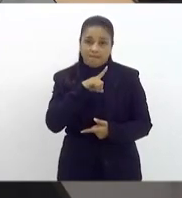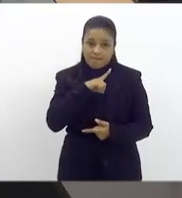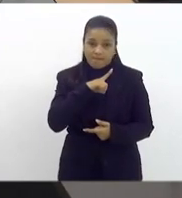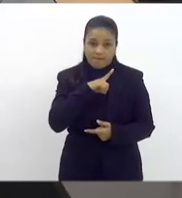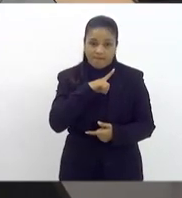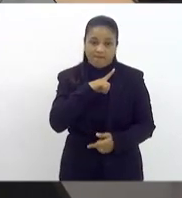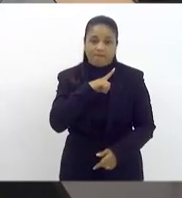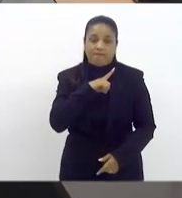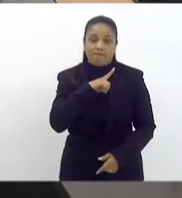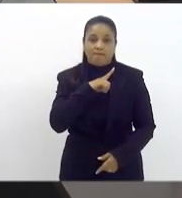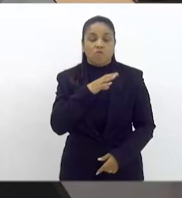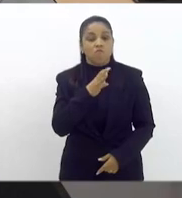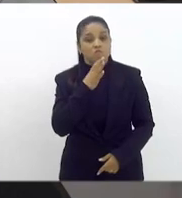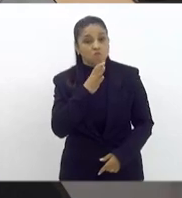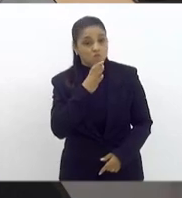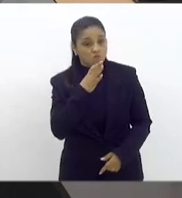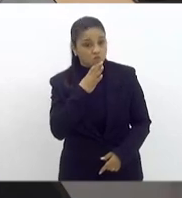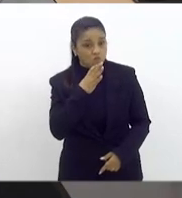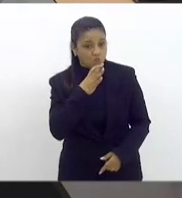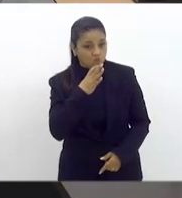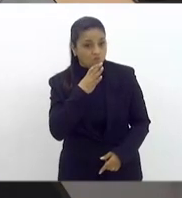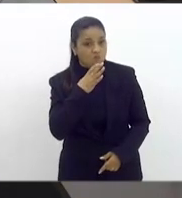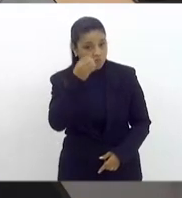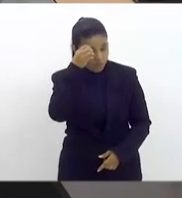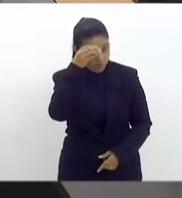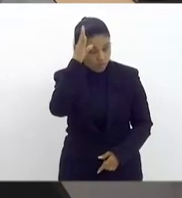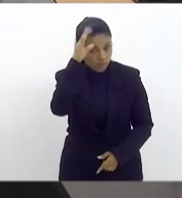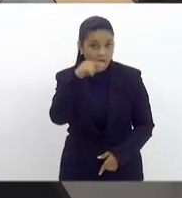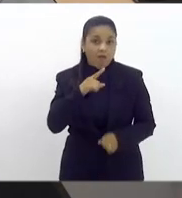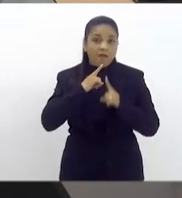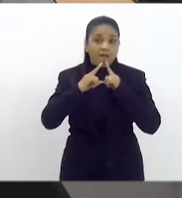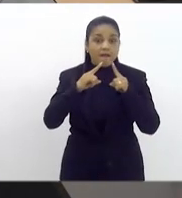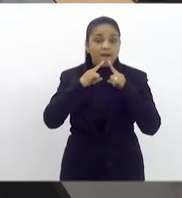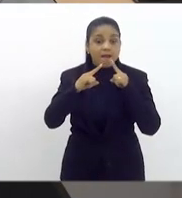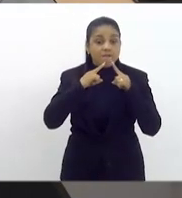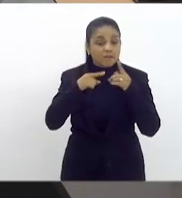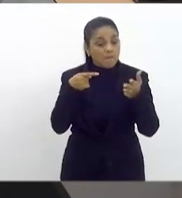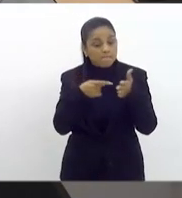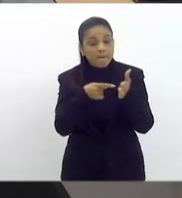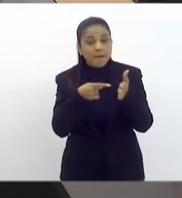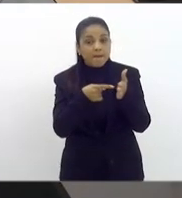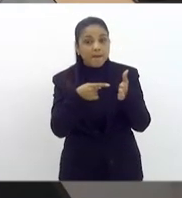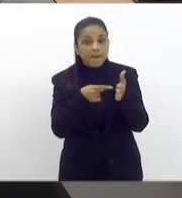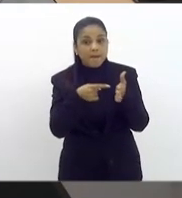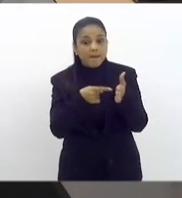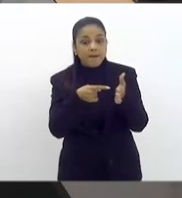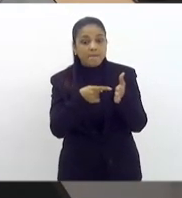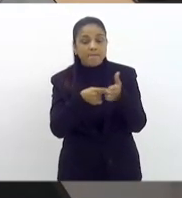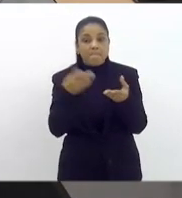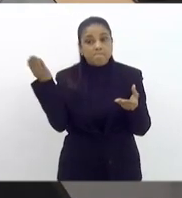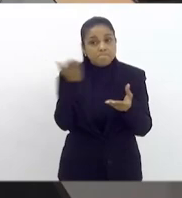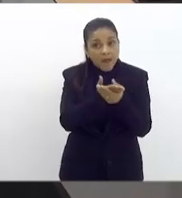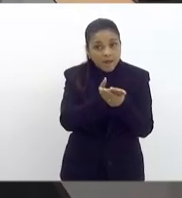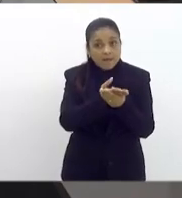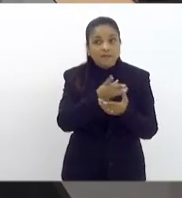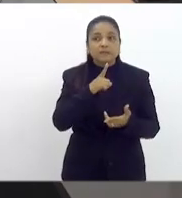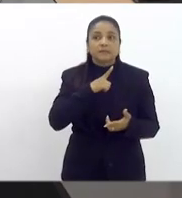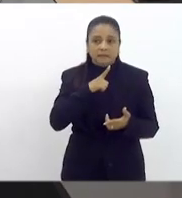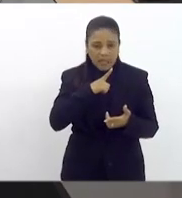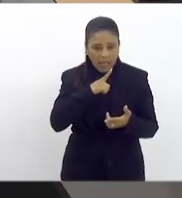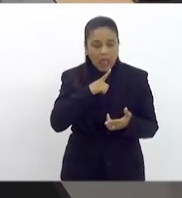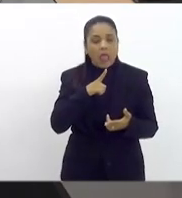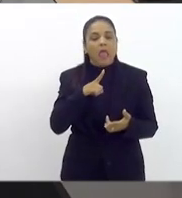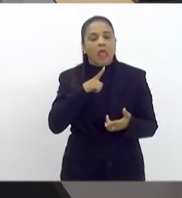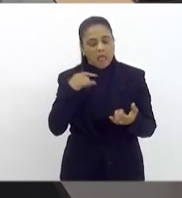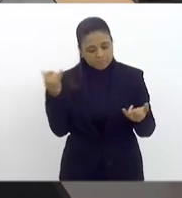do conhecimento do senhor alguma reclamação neste âmbito. Há informações, sim. Há relatos,